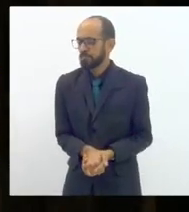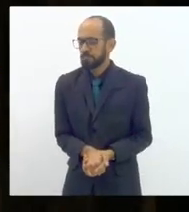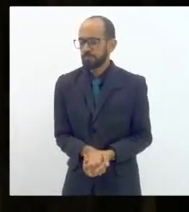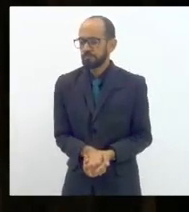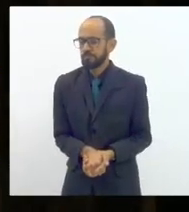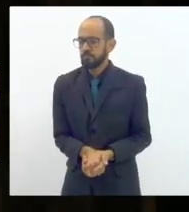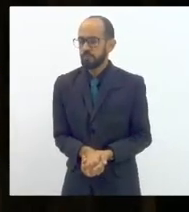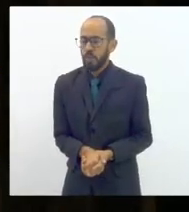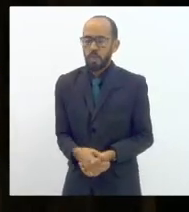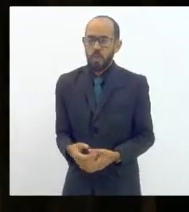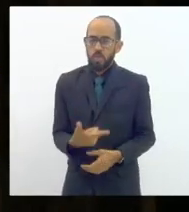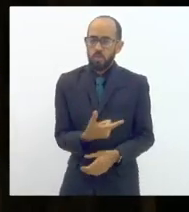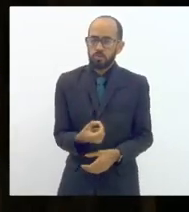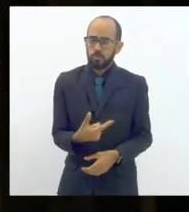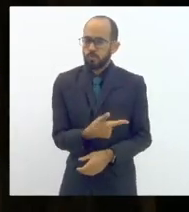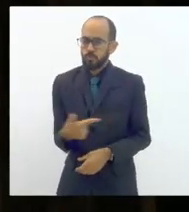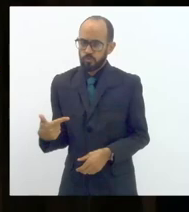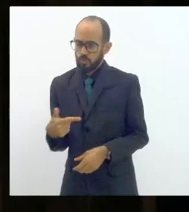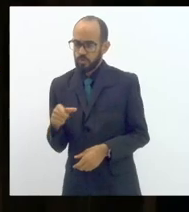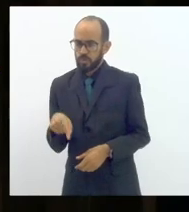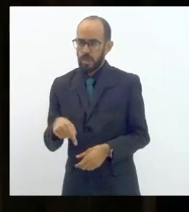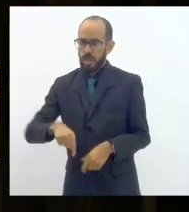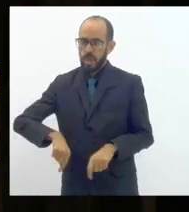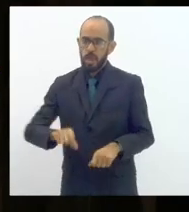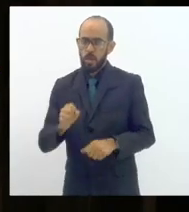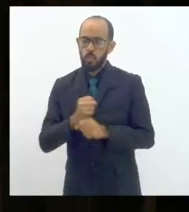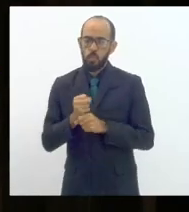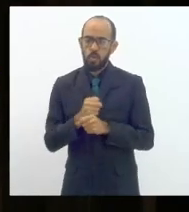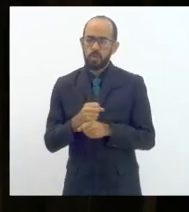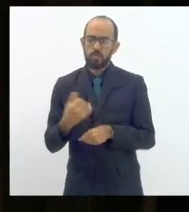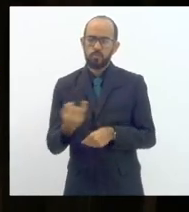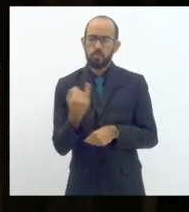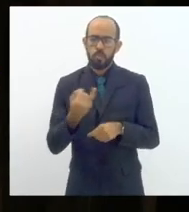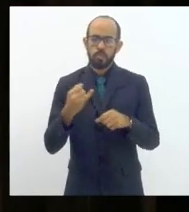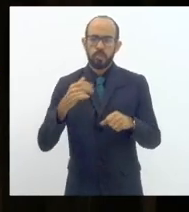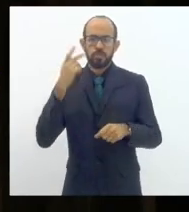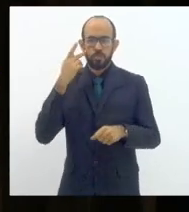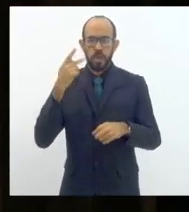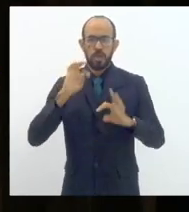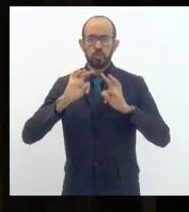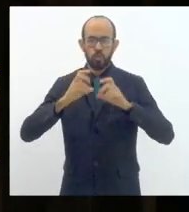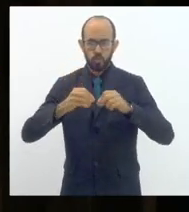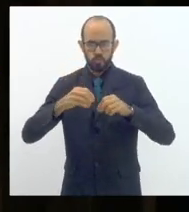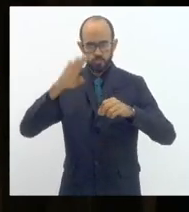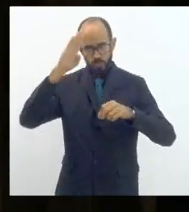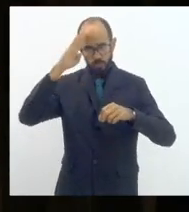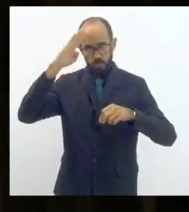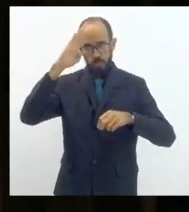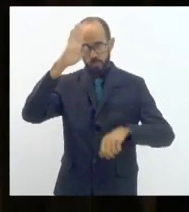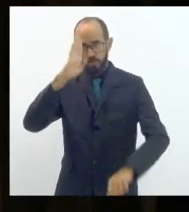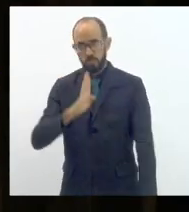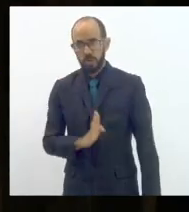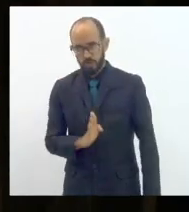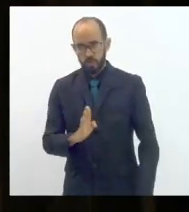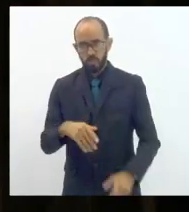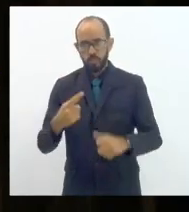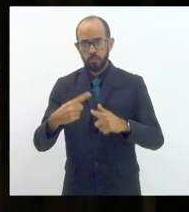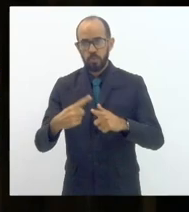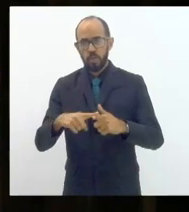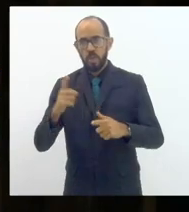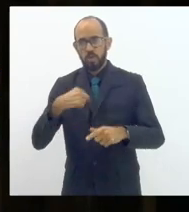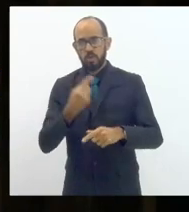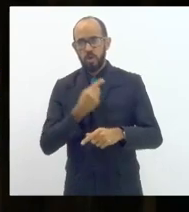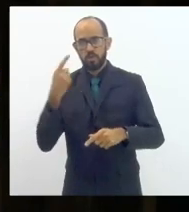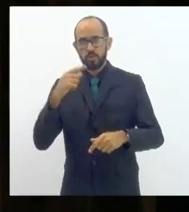Esse ano é um ano histórico para todos, principalmente para o Brasil. O Brasil ele bateu o